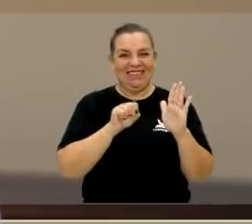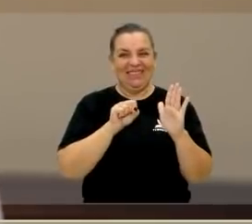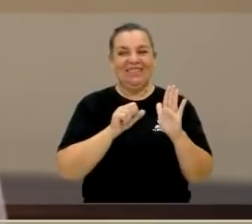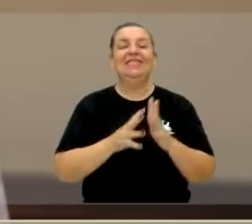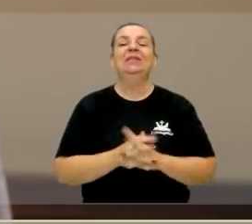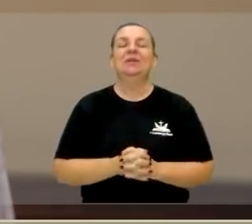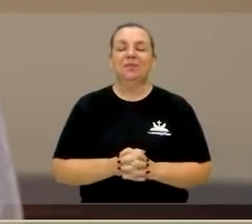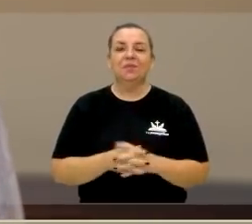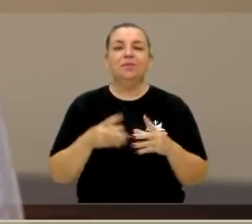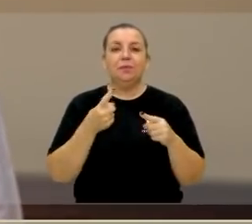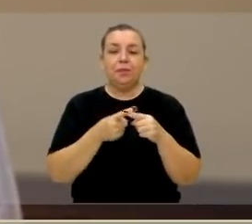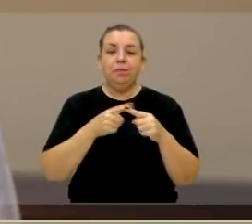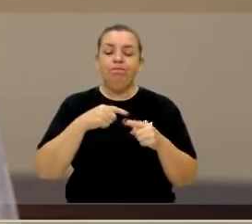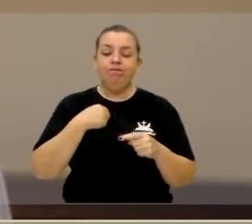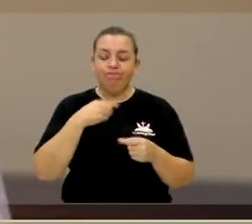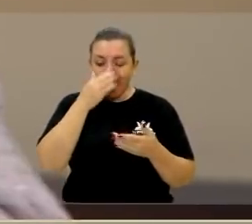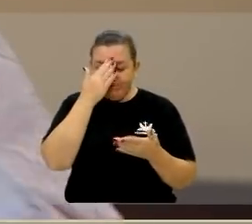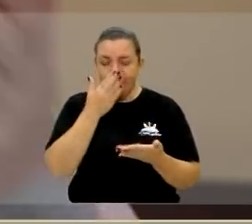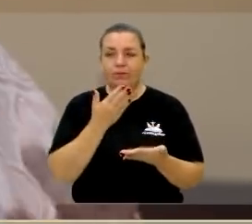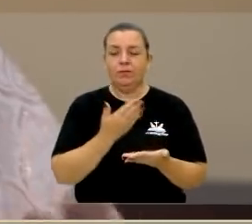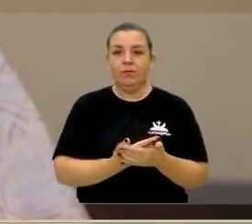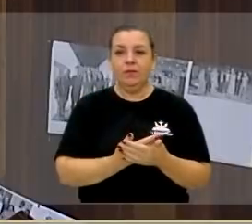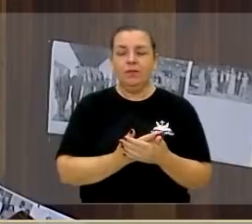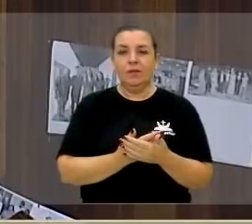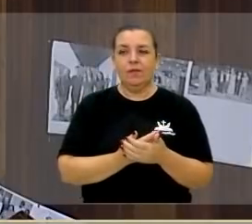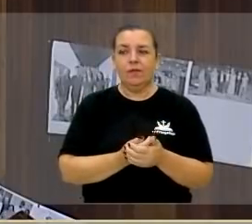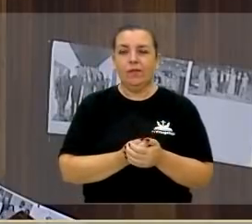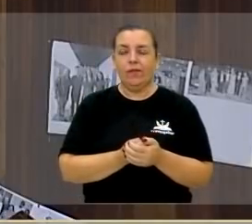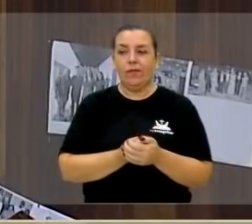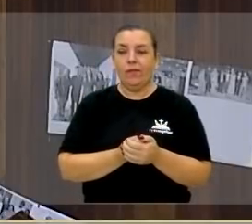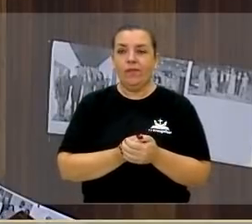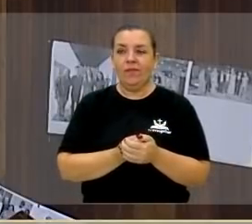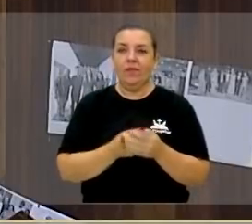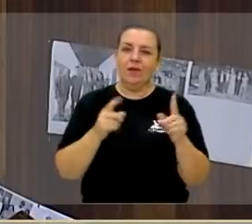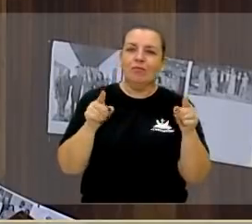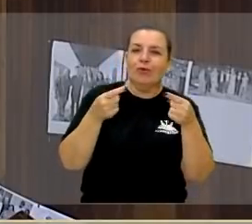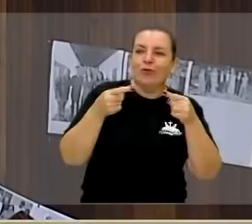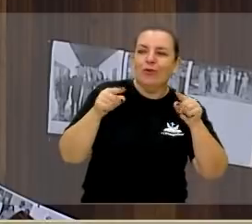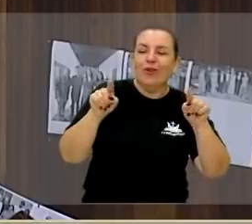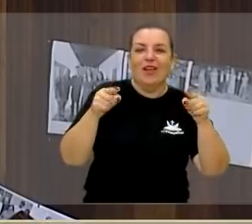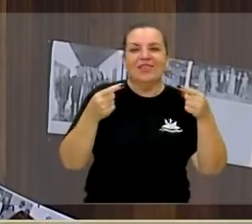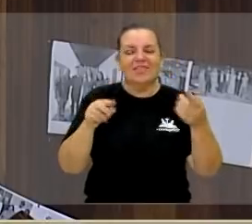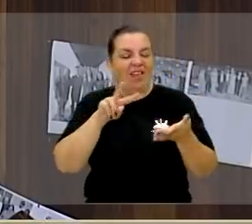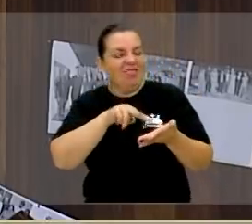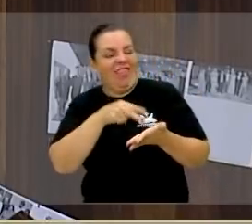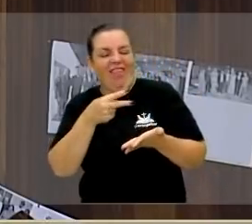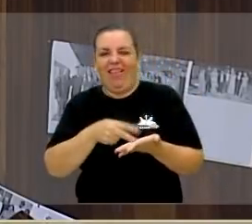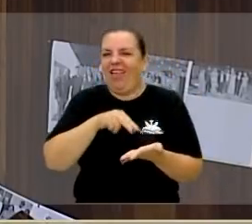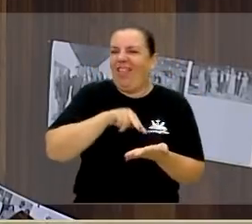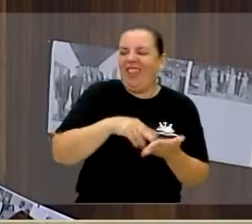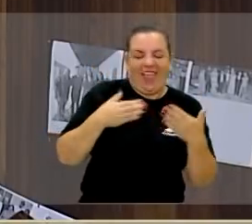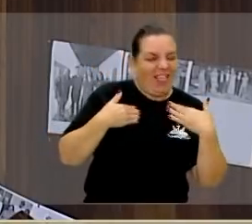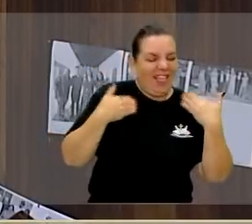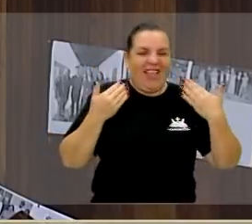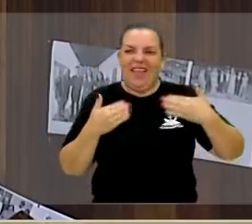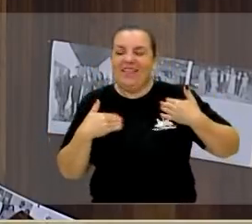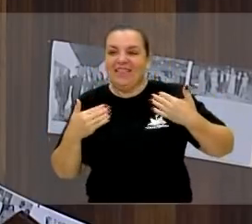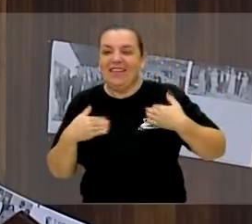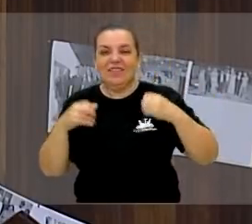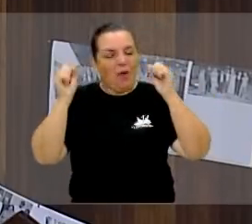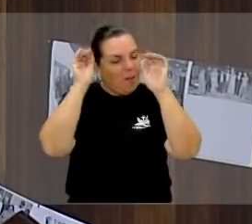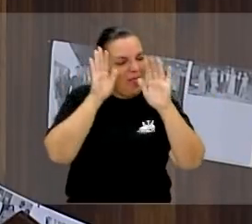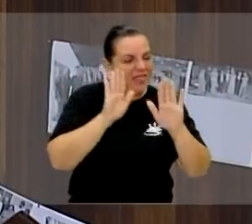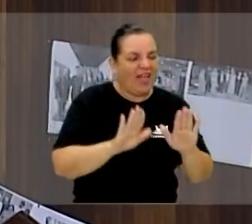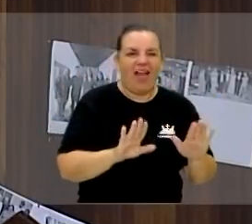Porque eu acredito que, além das músicas alegres, vai ser muito descontraído. Das